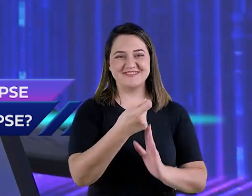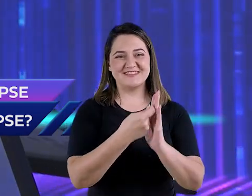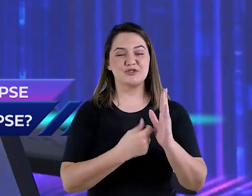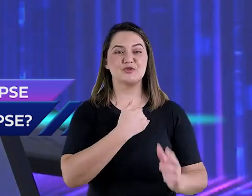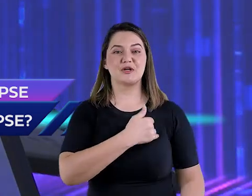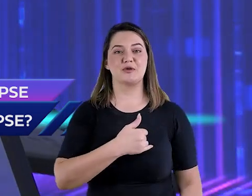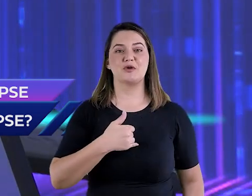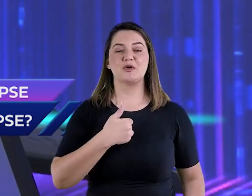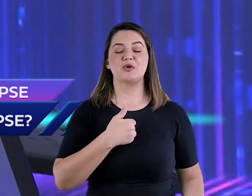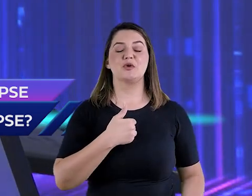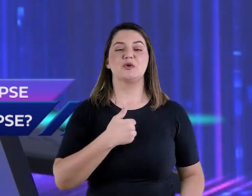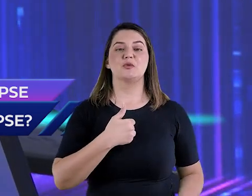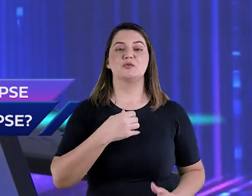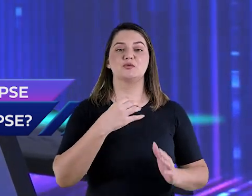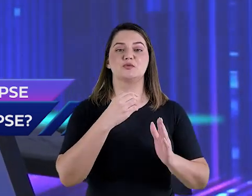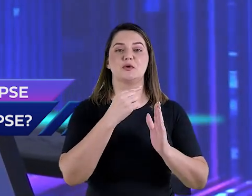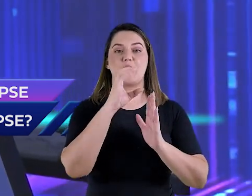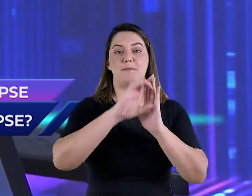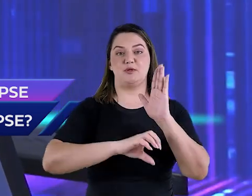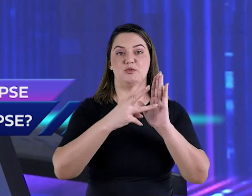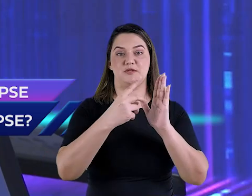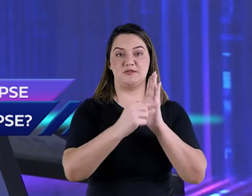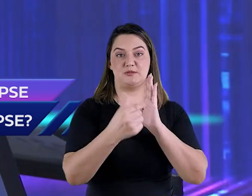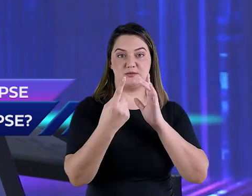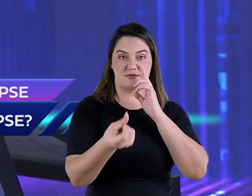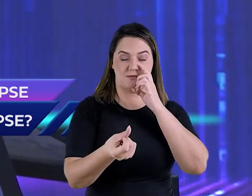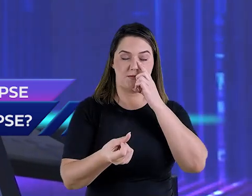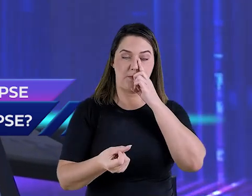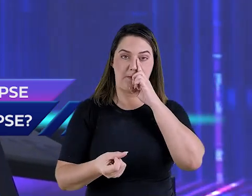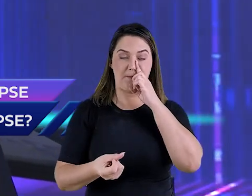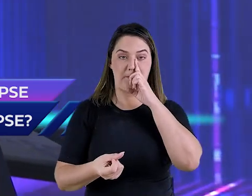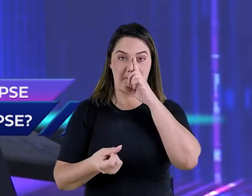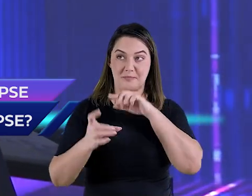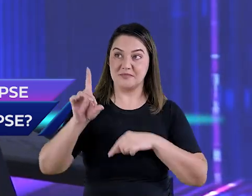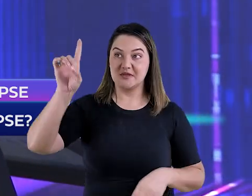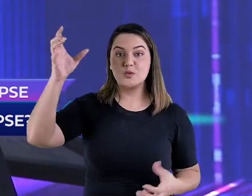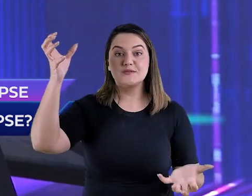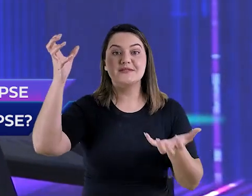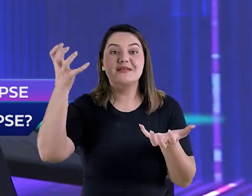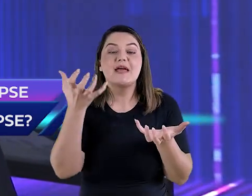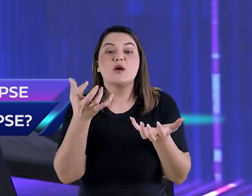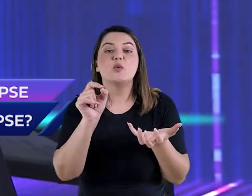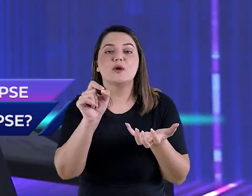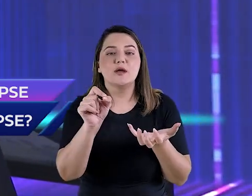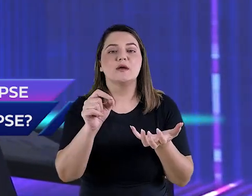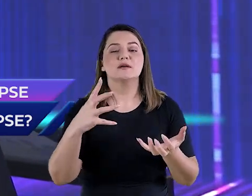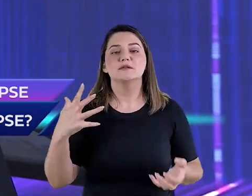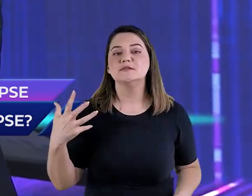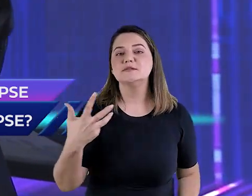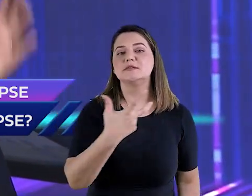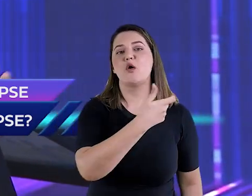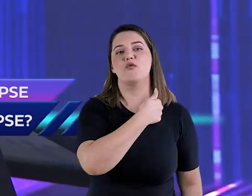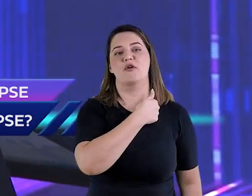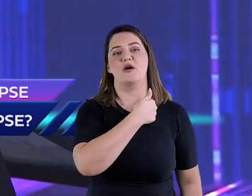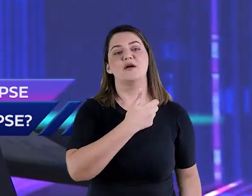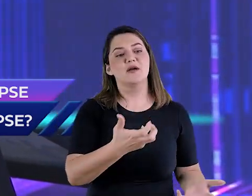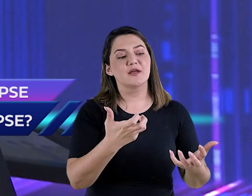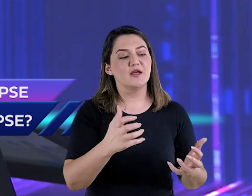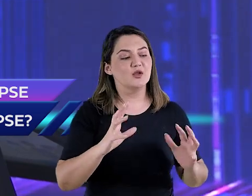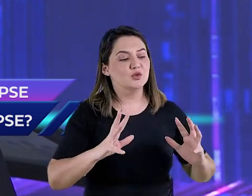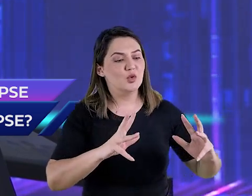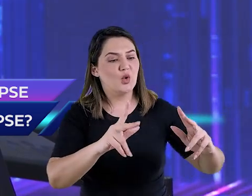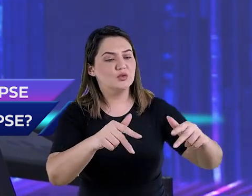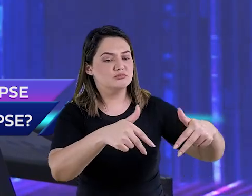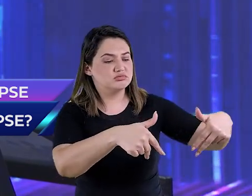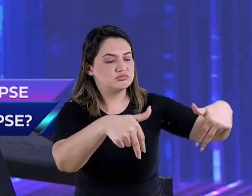A intenção de Deus é salvar a humanidade. O que Deus mais quer é levar os seus filhos e as suas